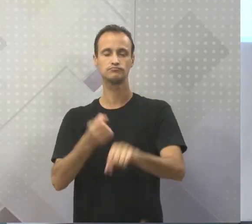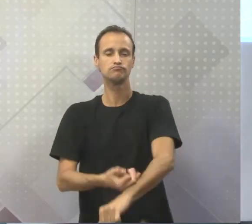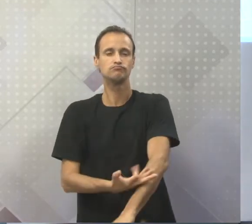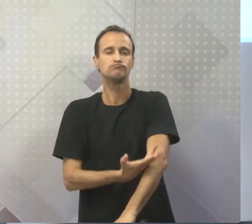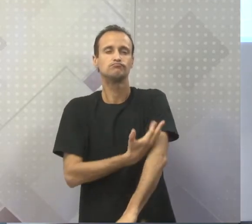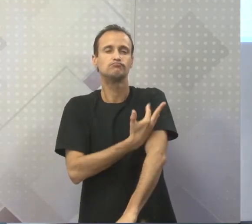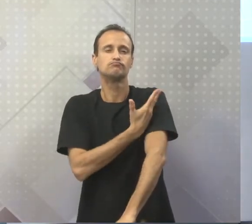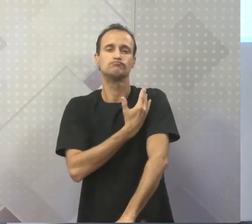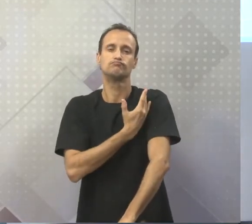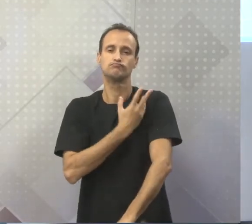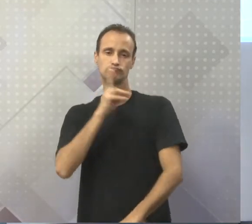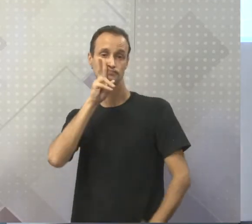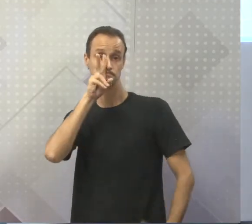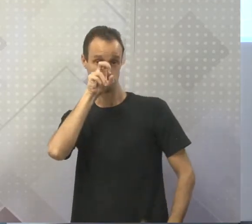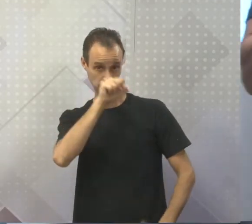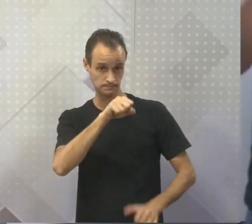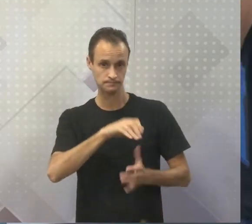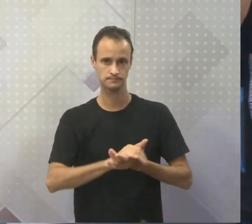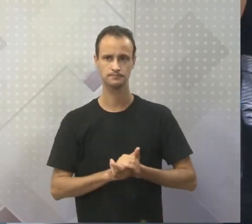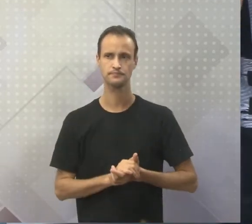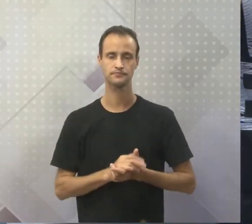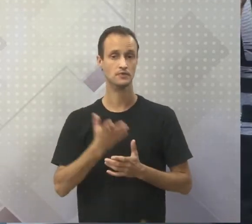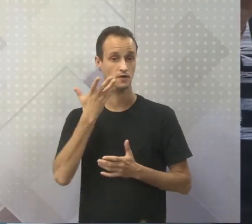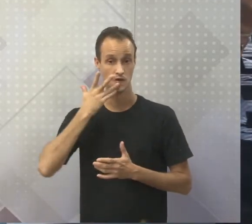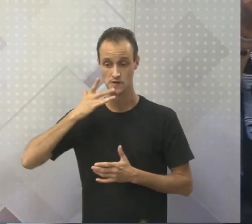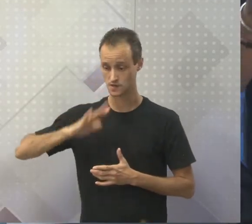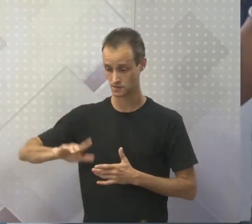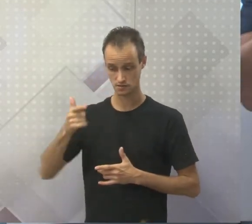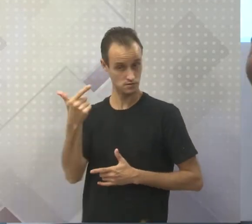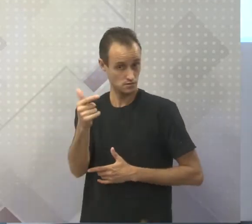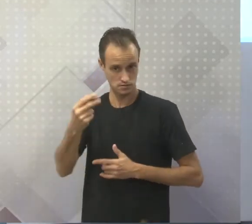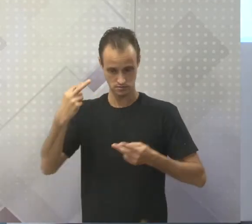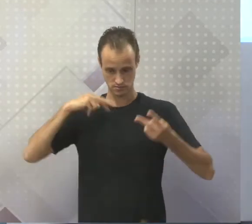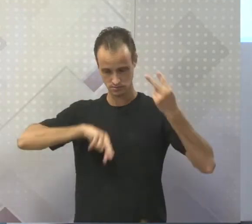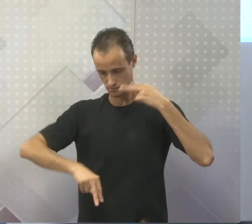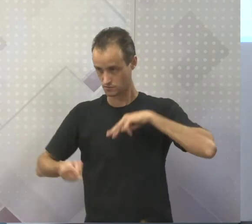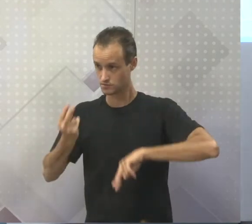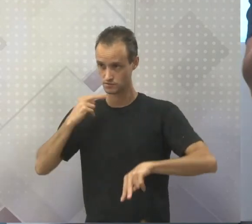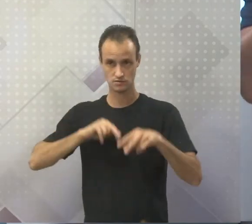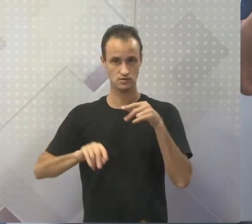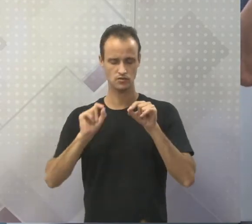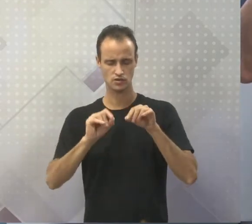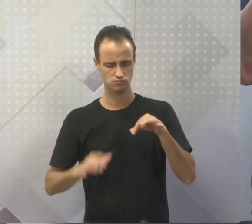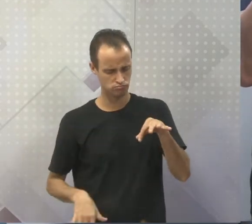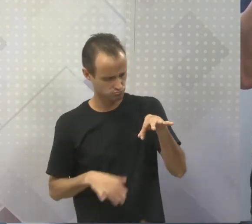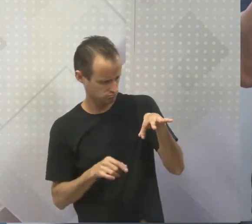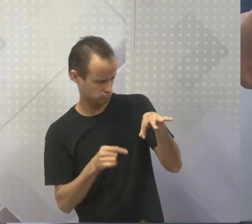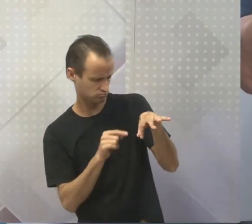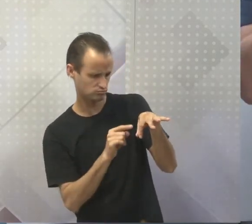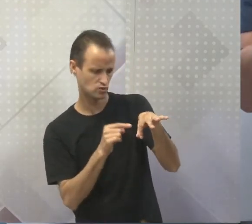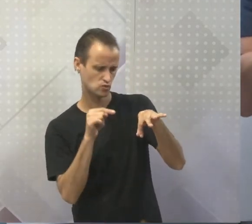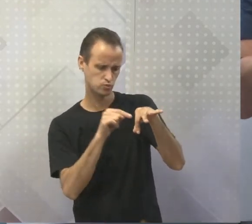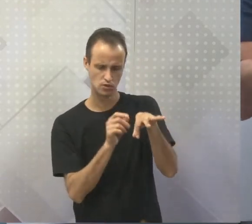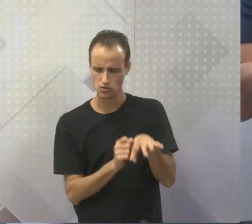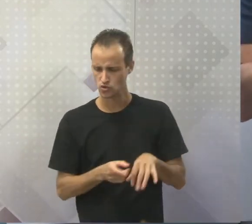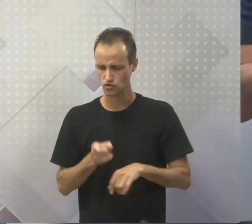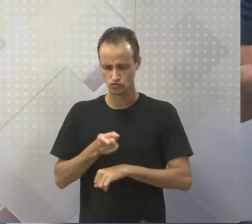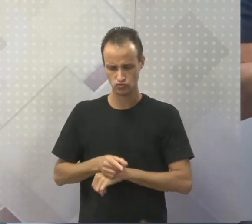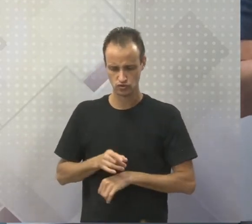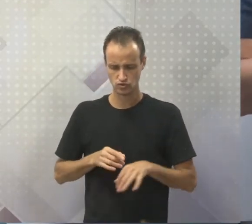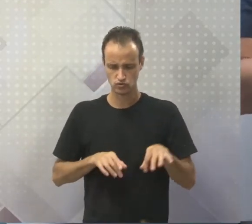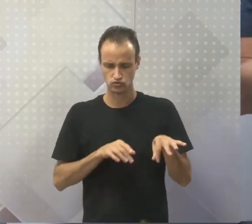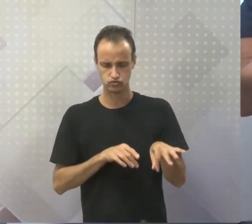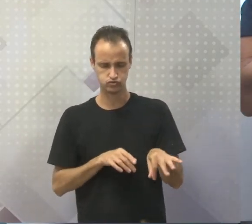a criança não tem os hormônios, ele vai ter um cortezinho onde tem uma vagina e uma uretra por onde ela faz